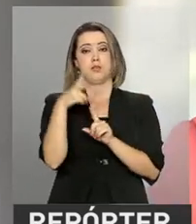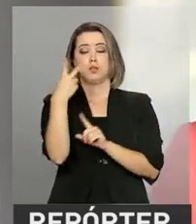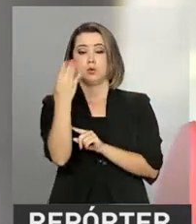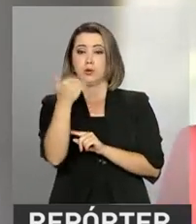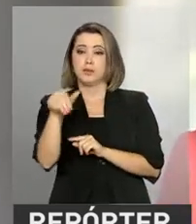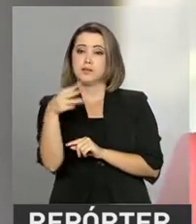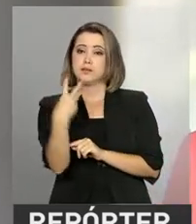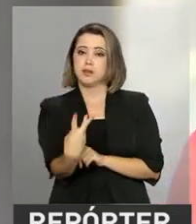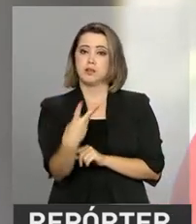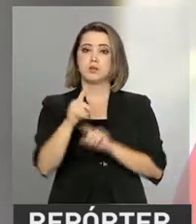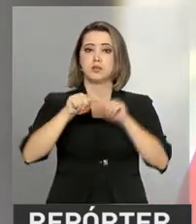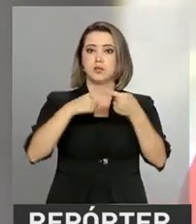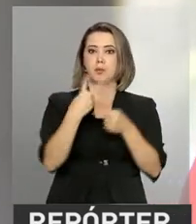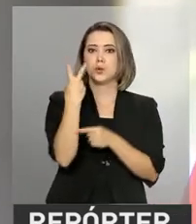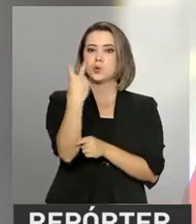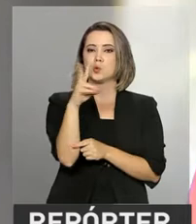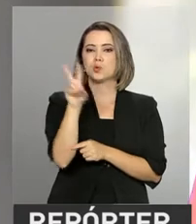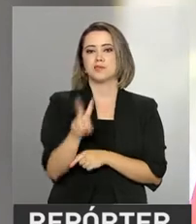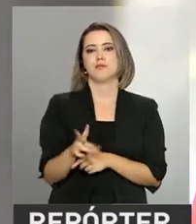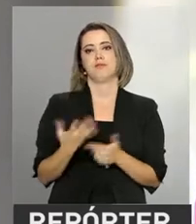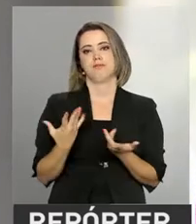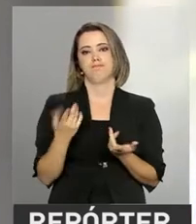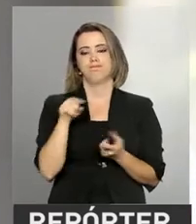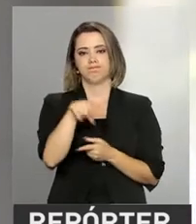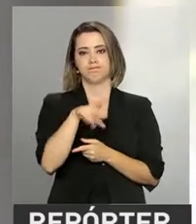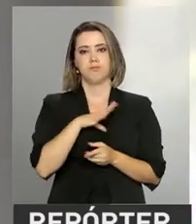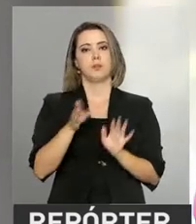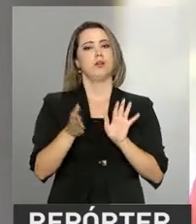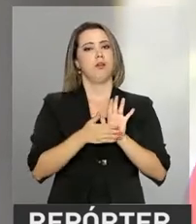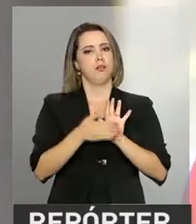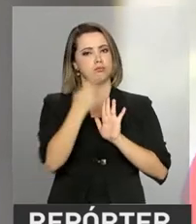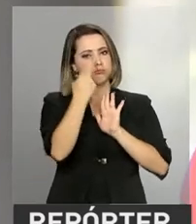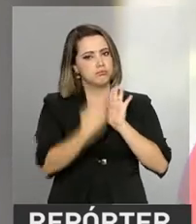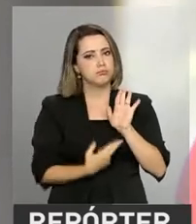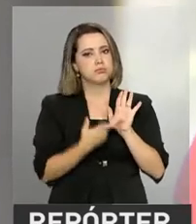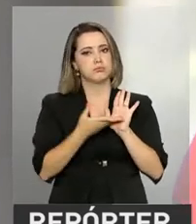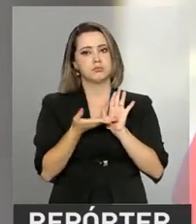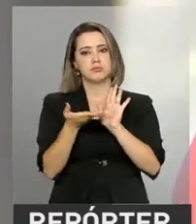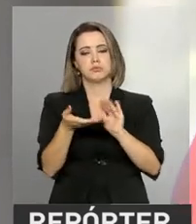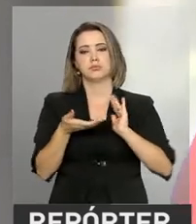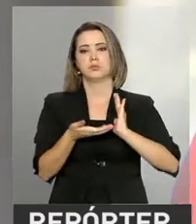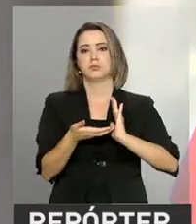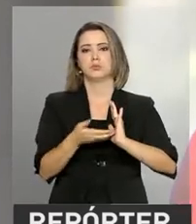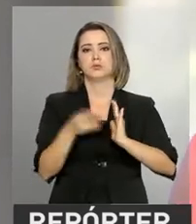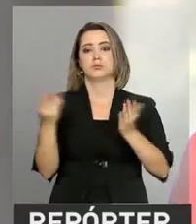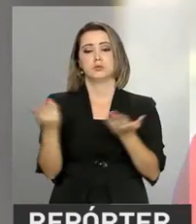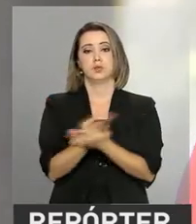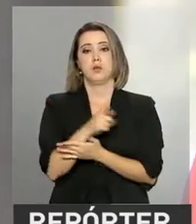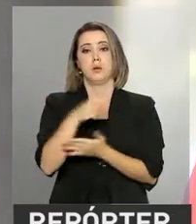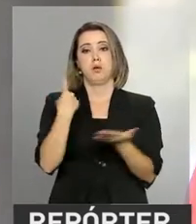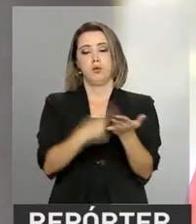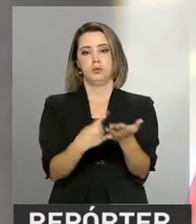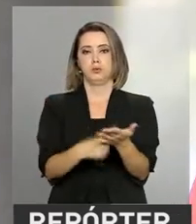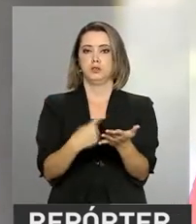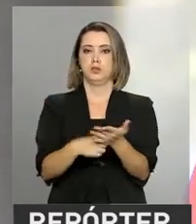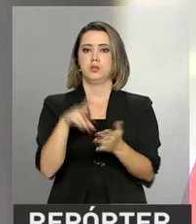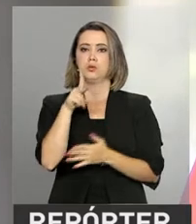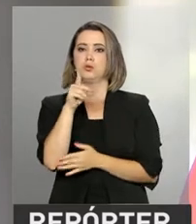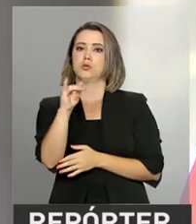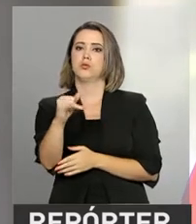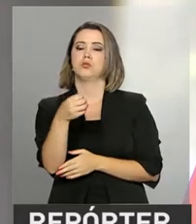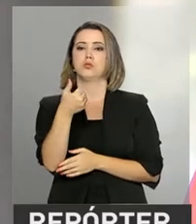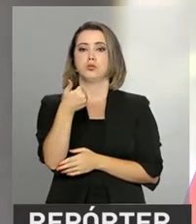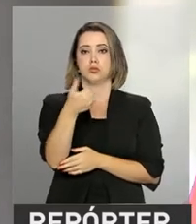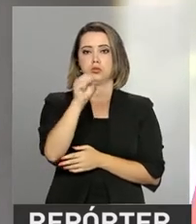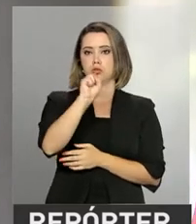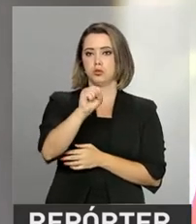e em dois turnos a apresentação do relatório na câmara dos deputados foi marcada para o dia 18